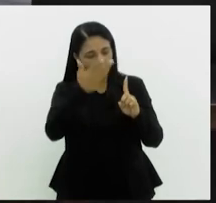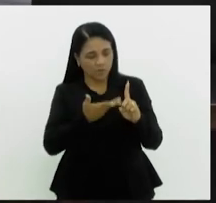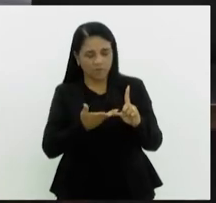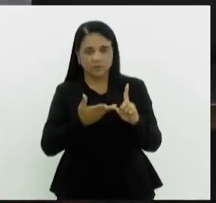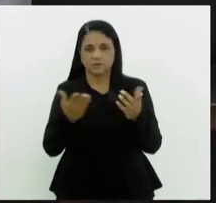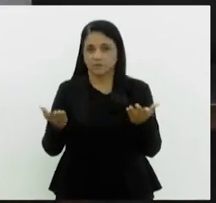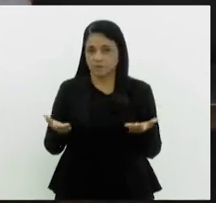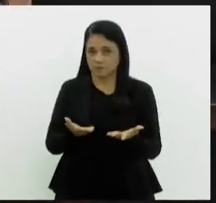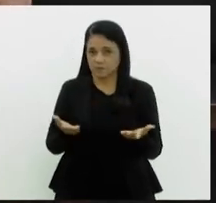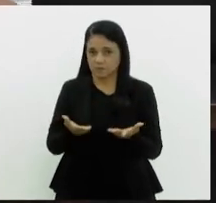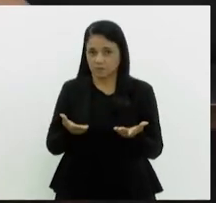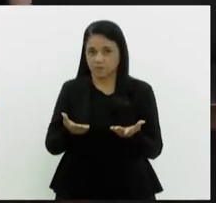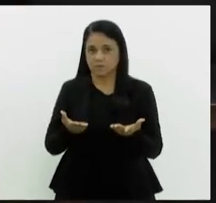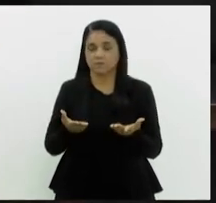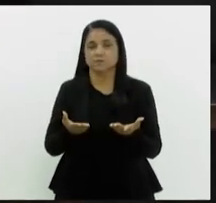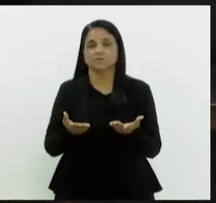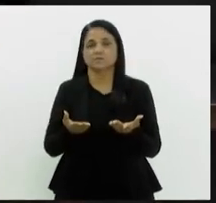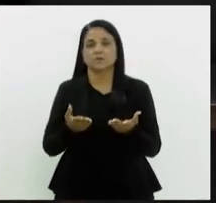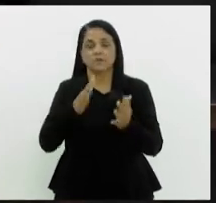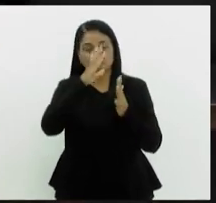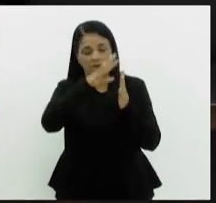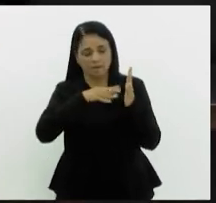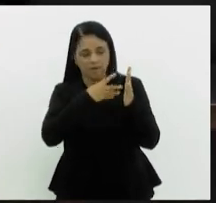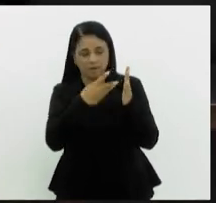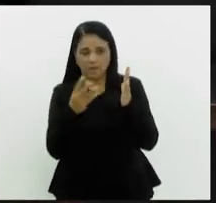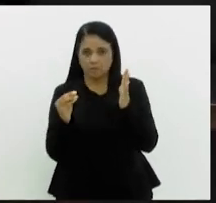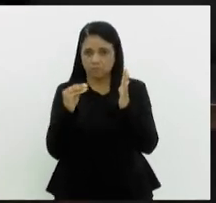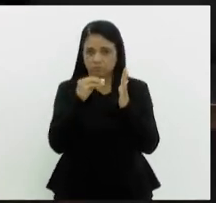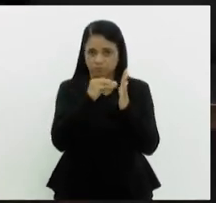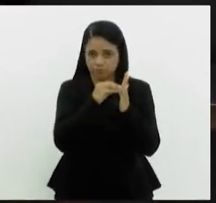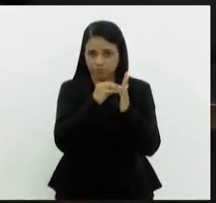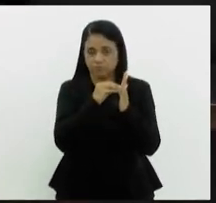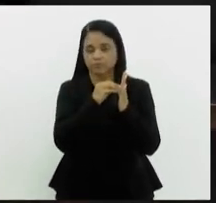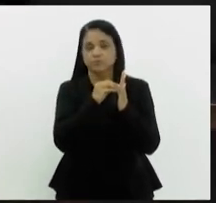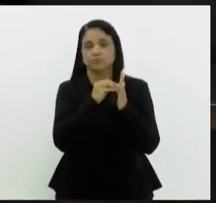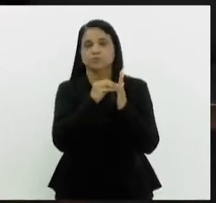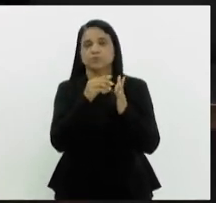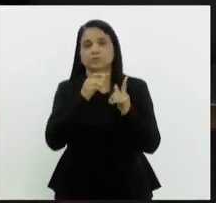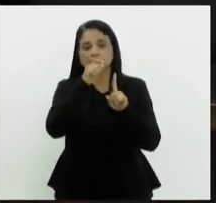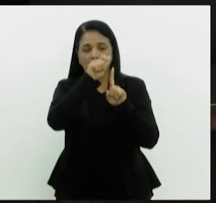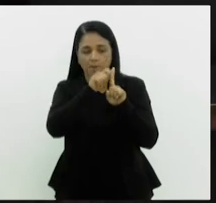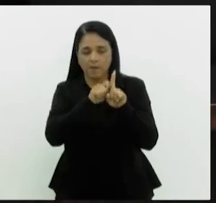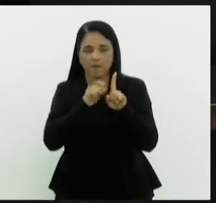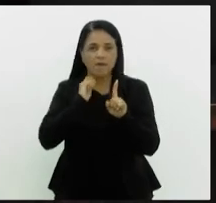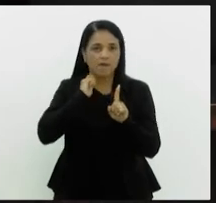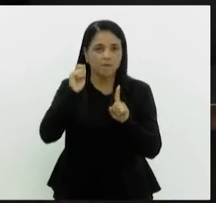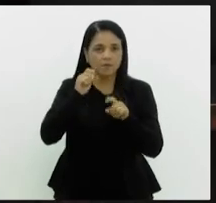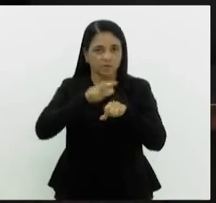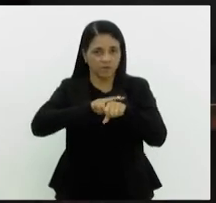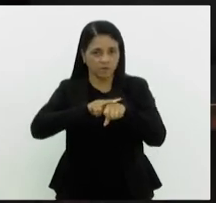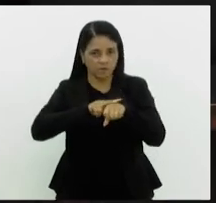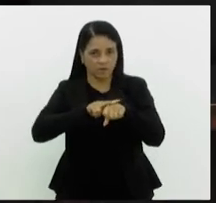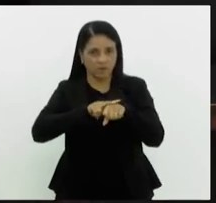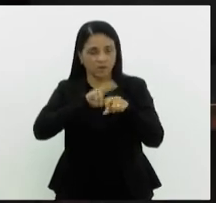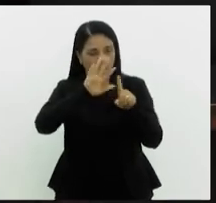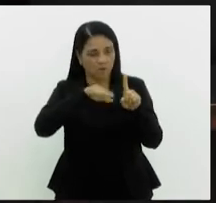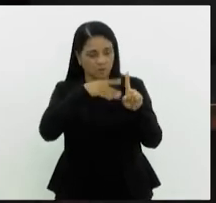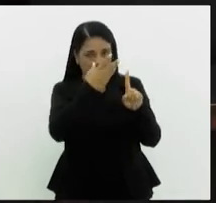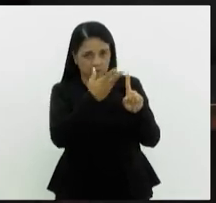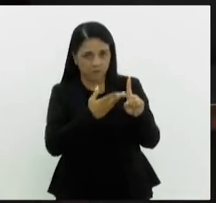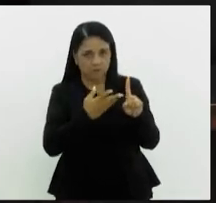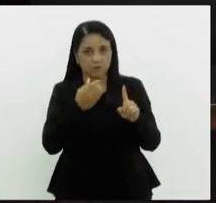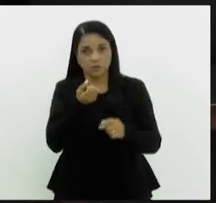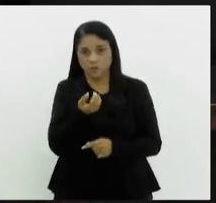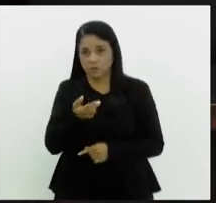hoje também faz parte do calendário do Abril Verde. Então, homenagear a doutora Helena